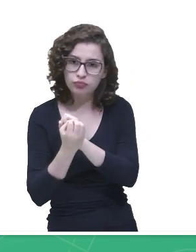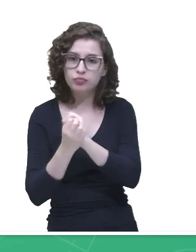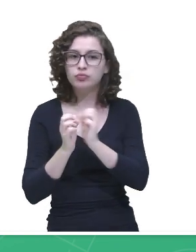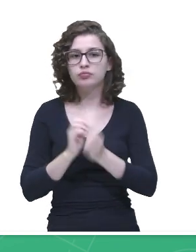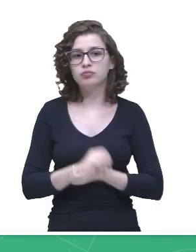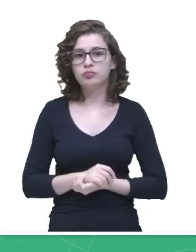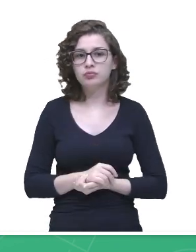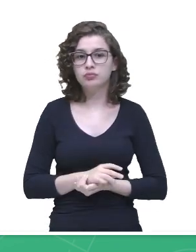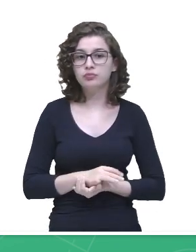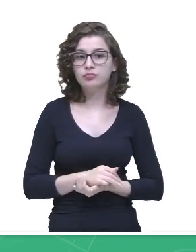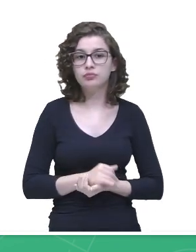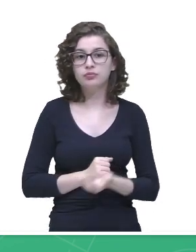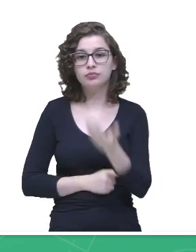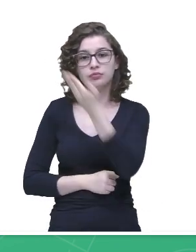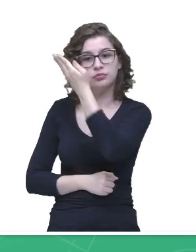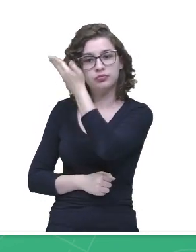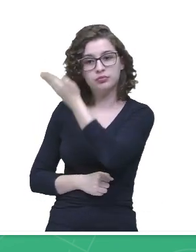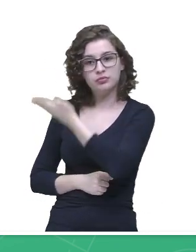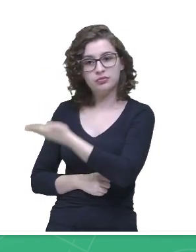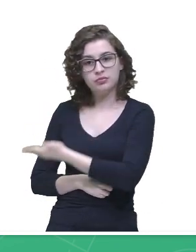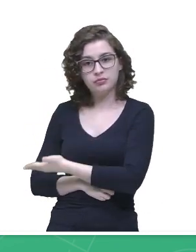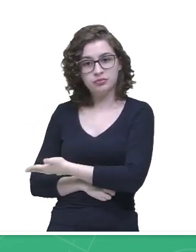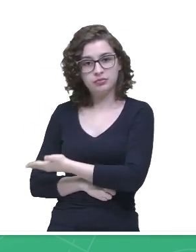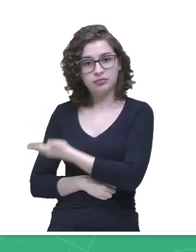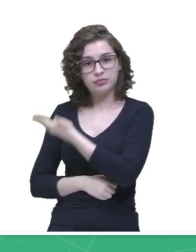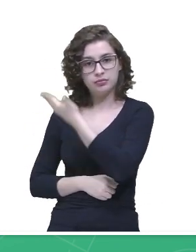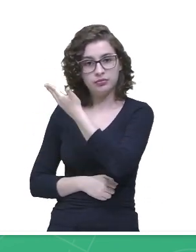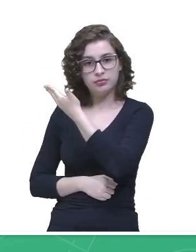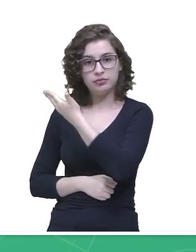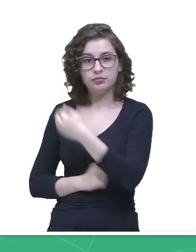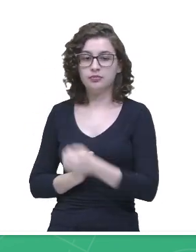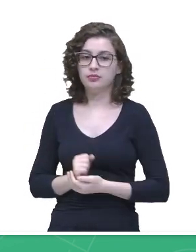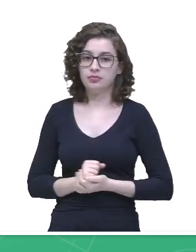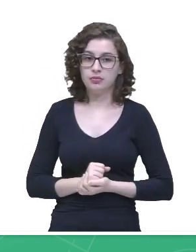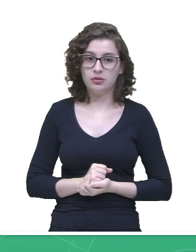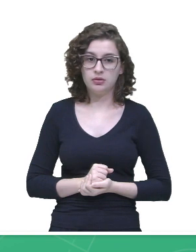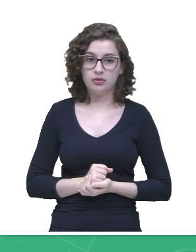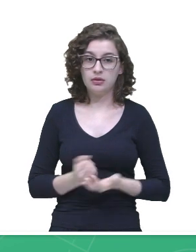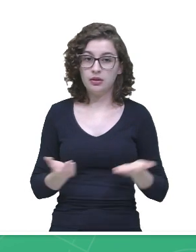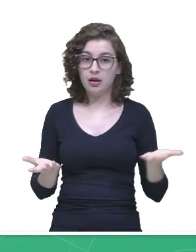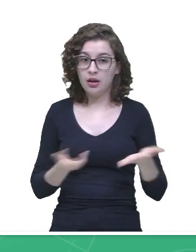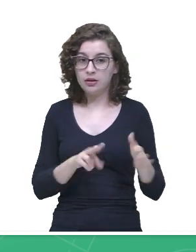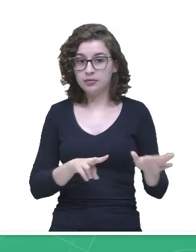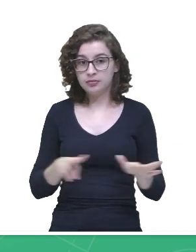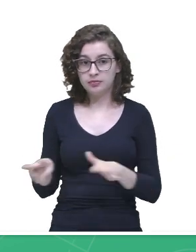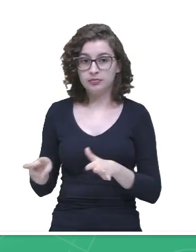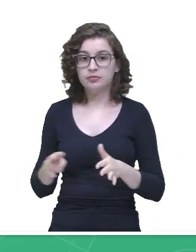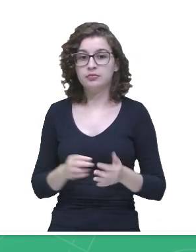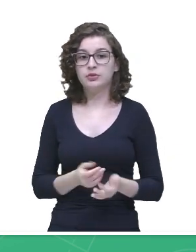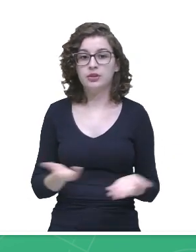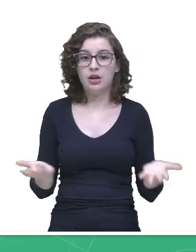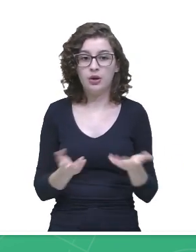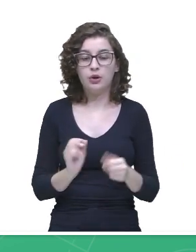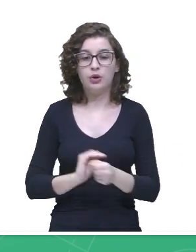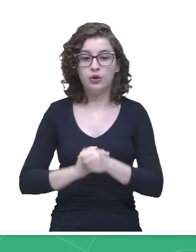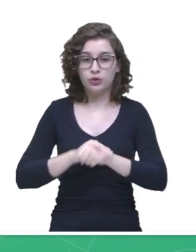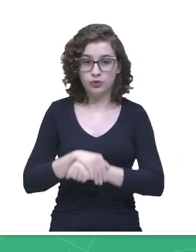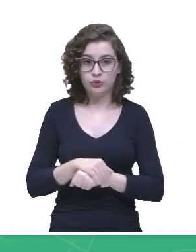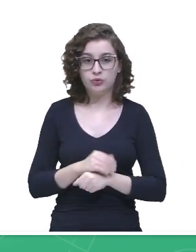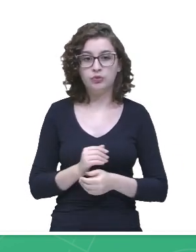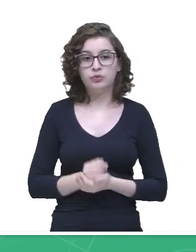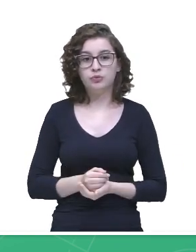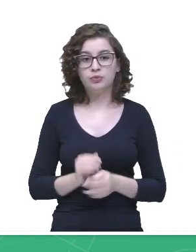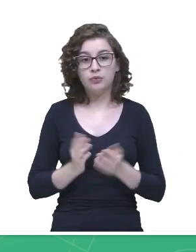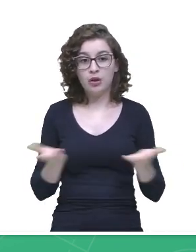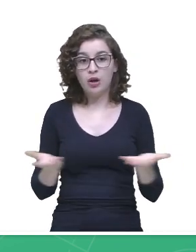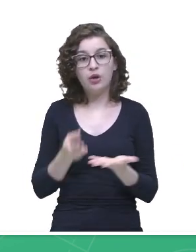eles? Esta manhã, esta semana também, claro. Esta noite, esta tarde, este dia,